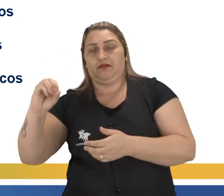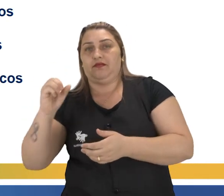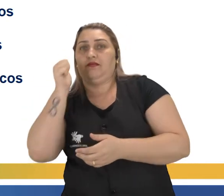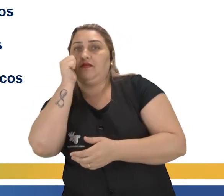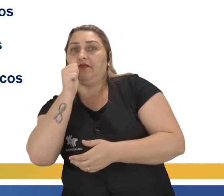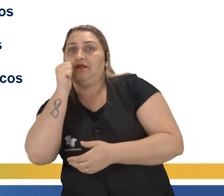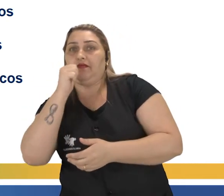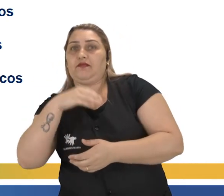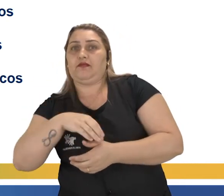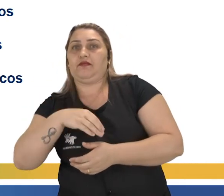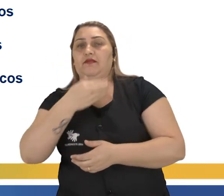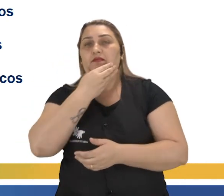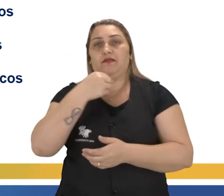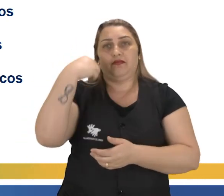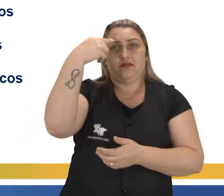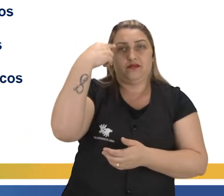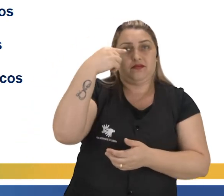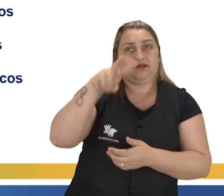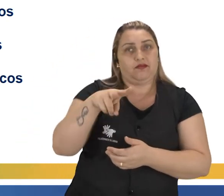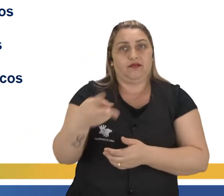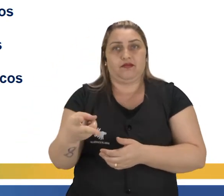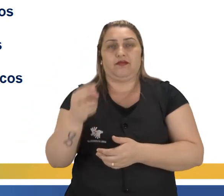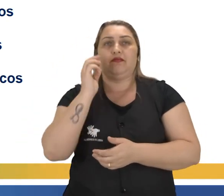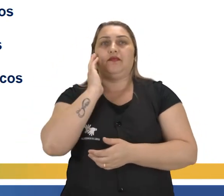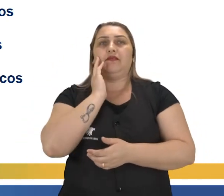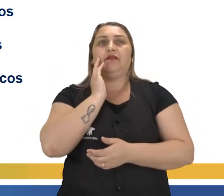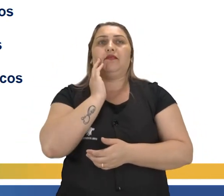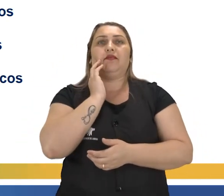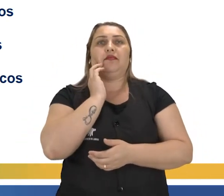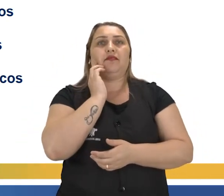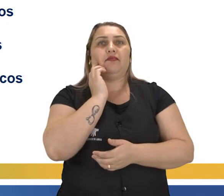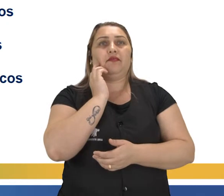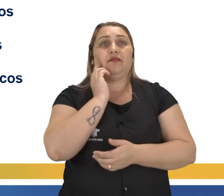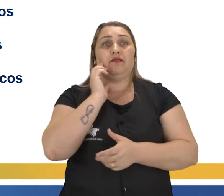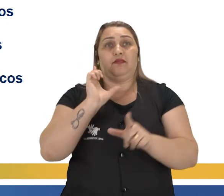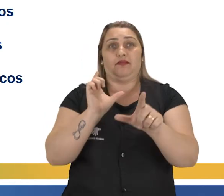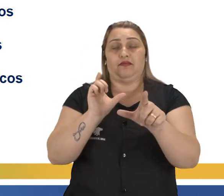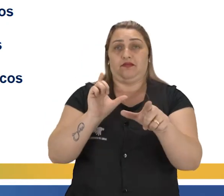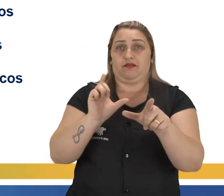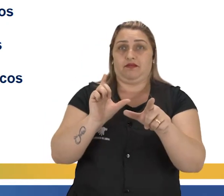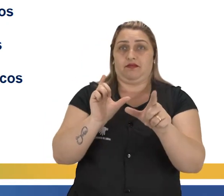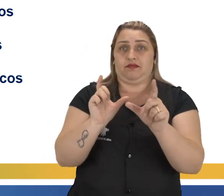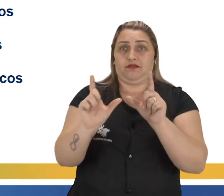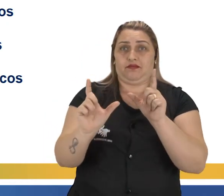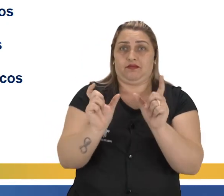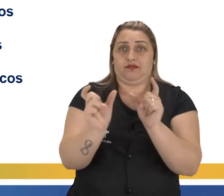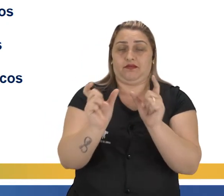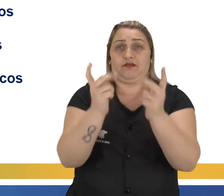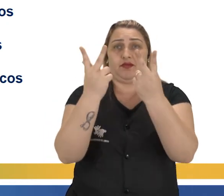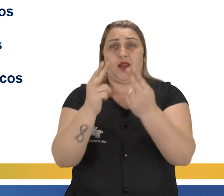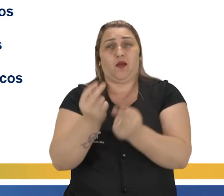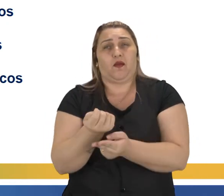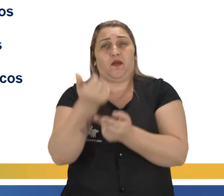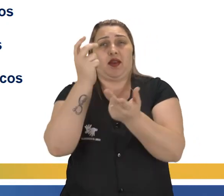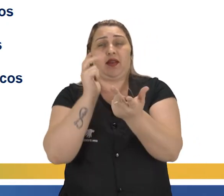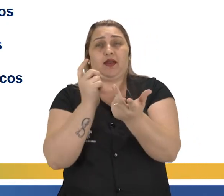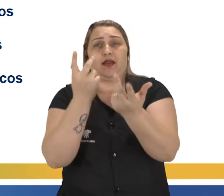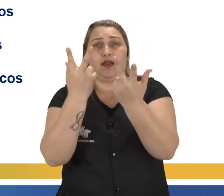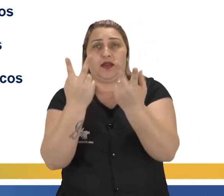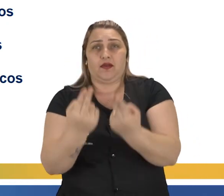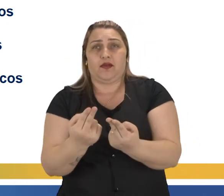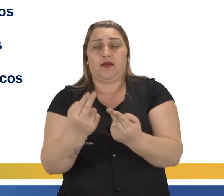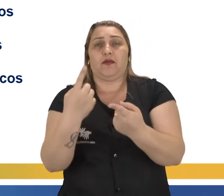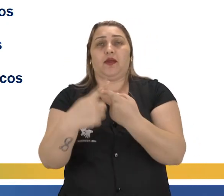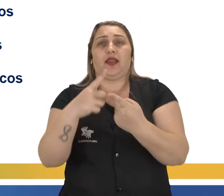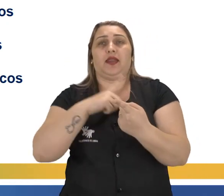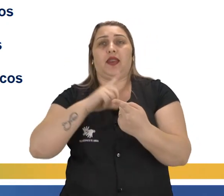feminino no português e masculino no espanhol e vice-versa. São palavras iguais ou casi iguales, pero que